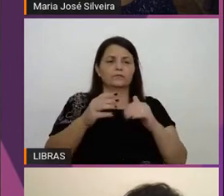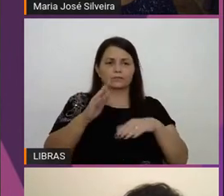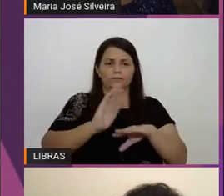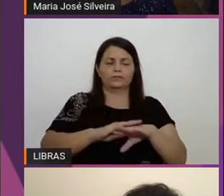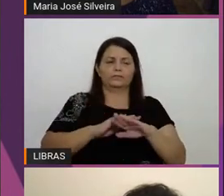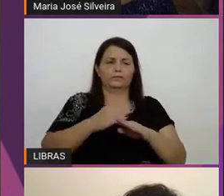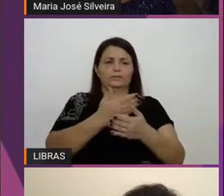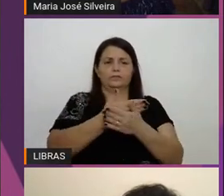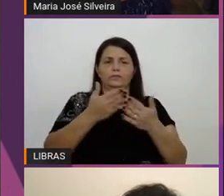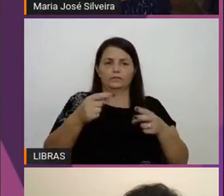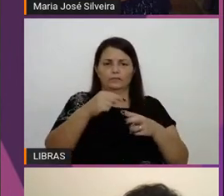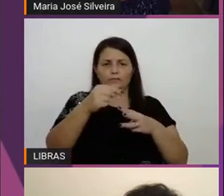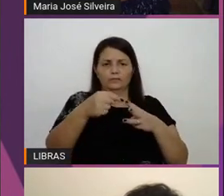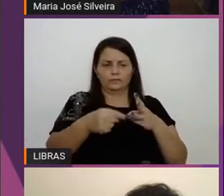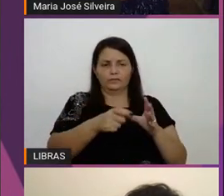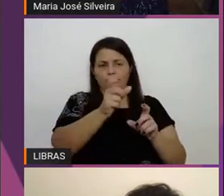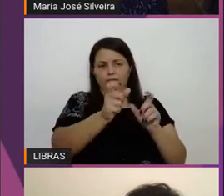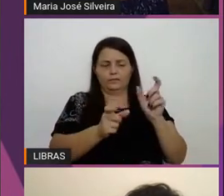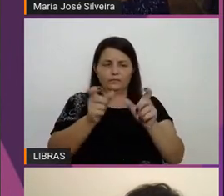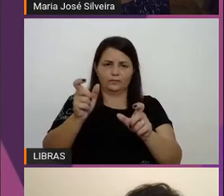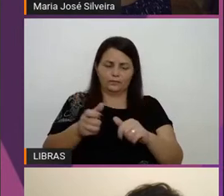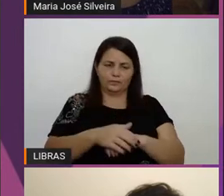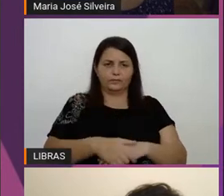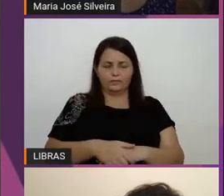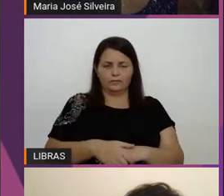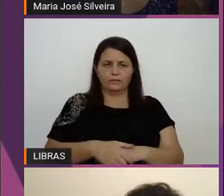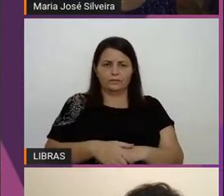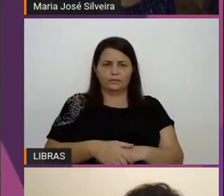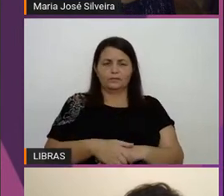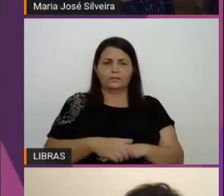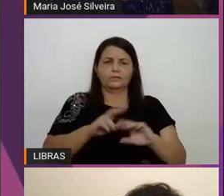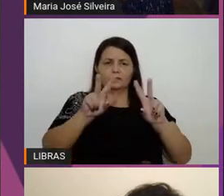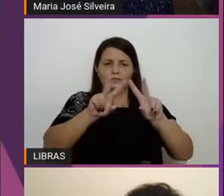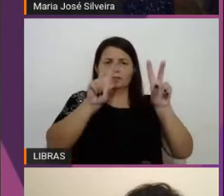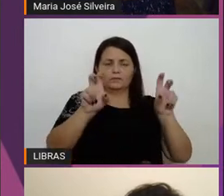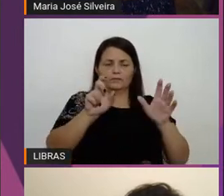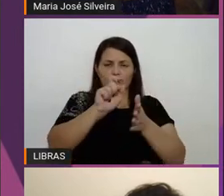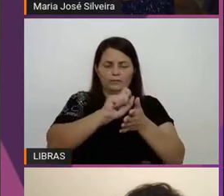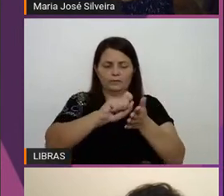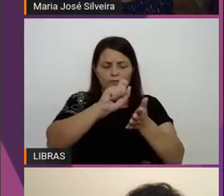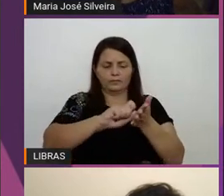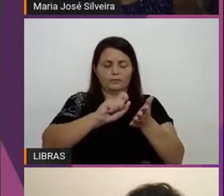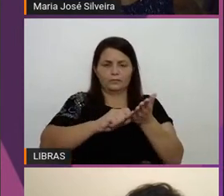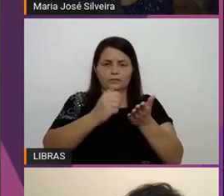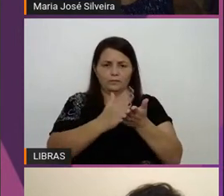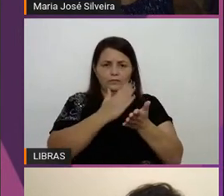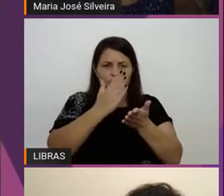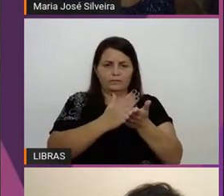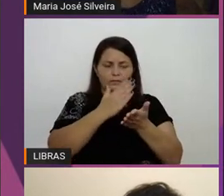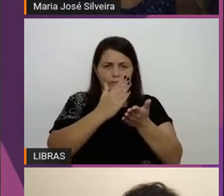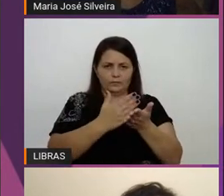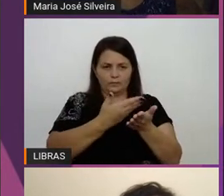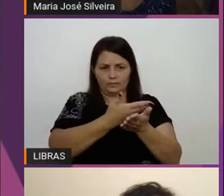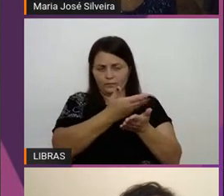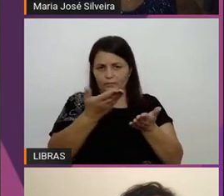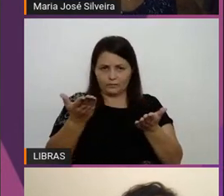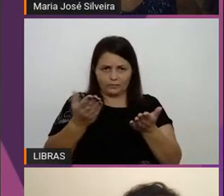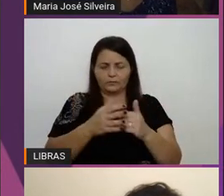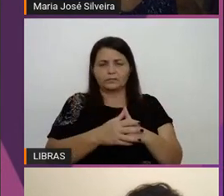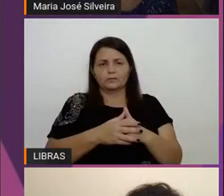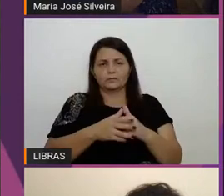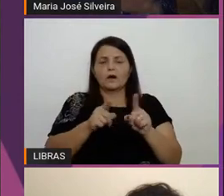fazer para vocês três é sobre a escrita dessas obras contemporâneas né